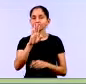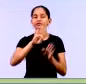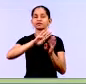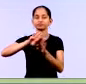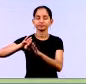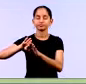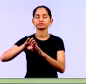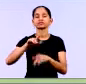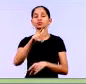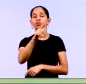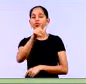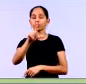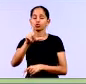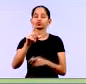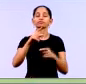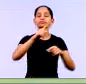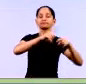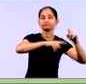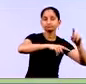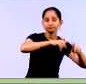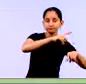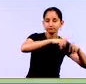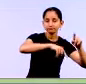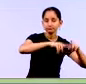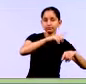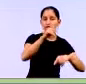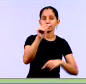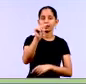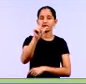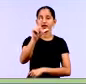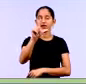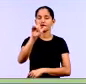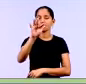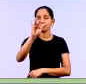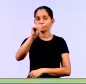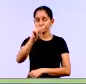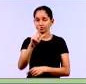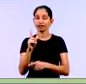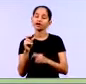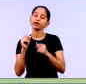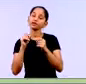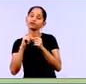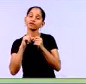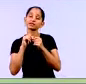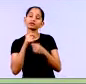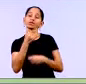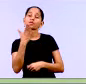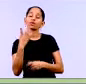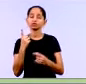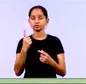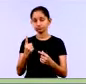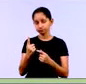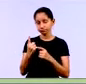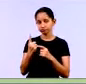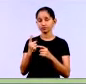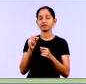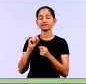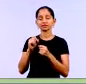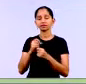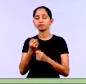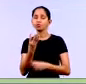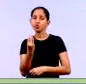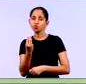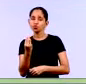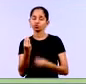total de matéria-prima vai ser a quantidade total a produzir vezes a quantidade de